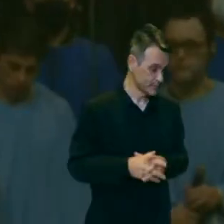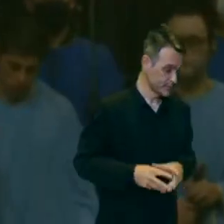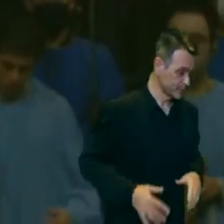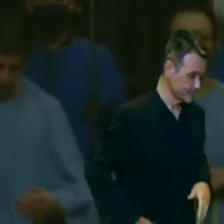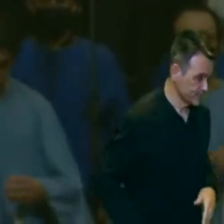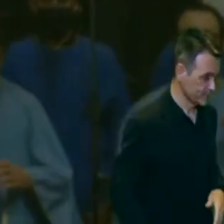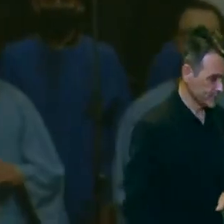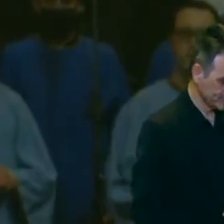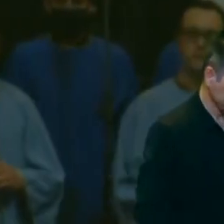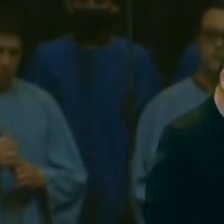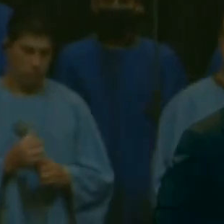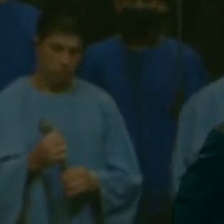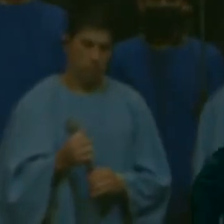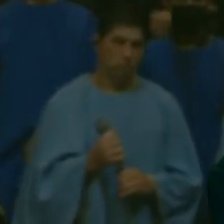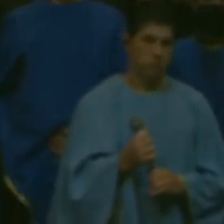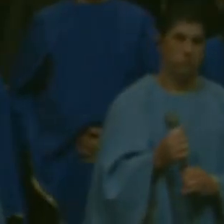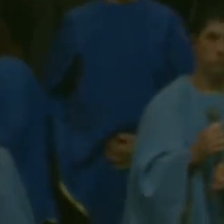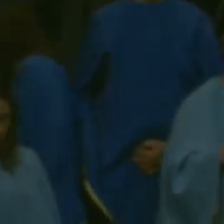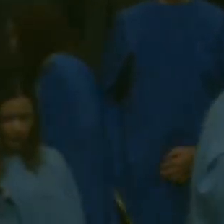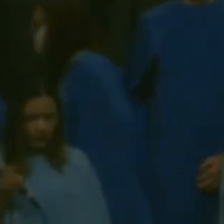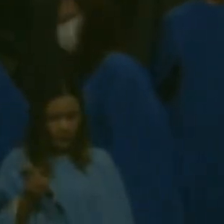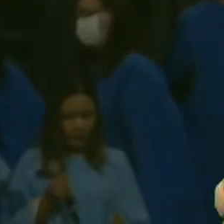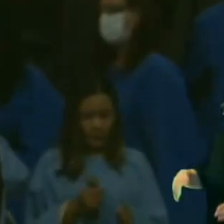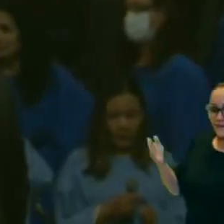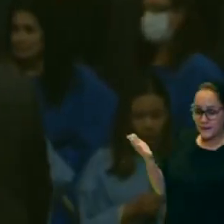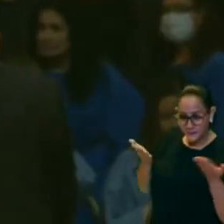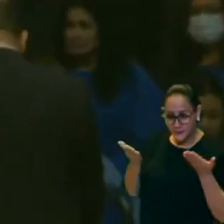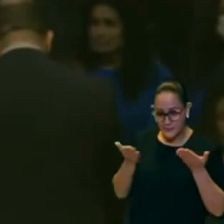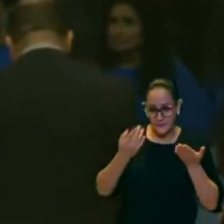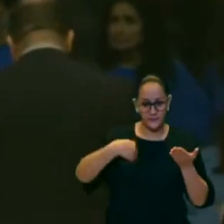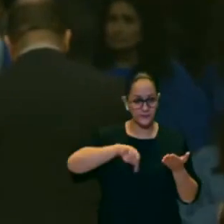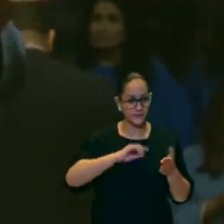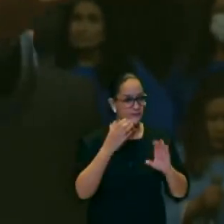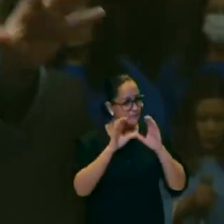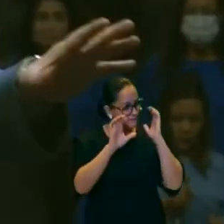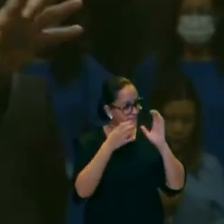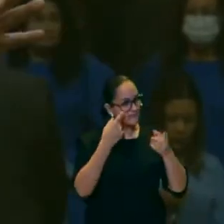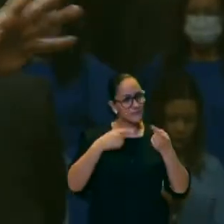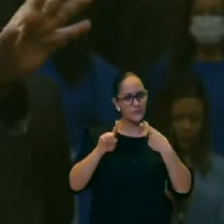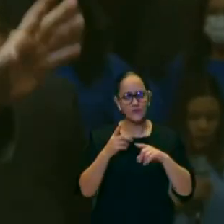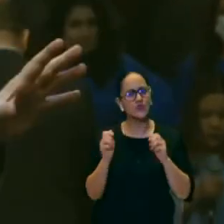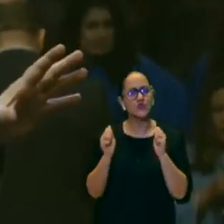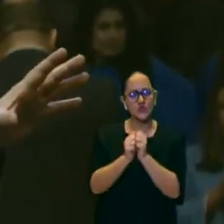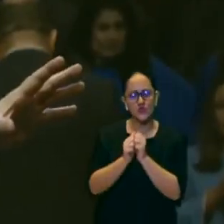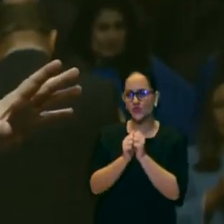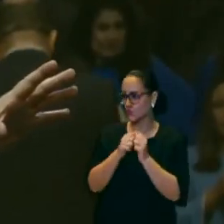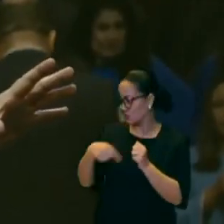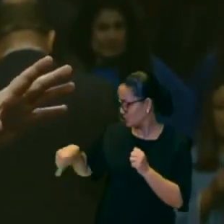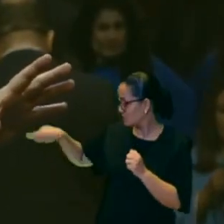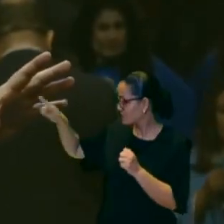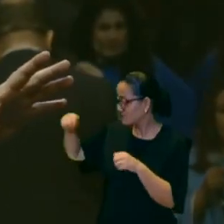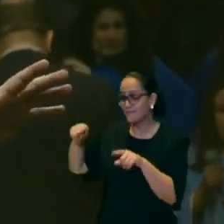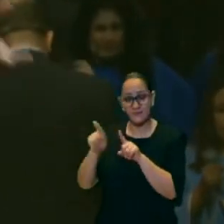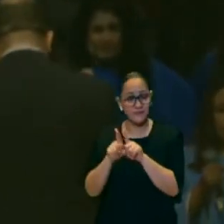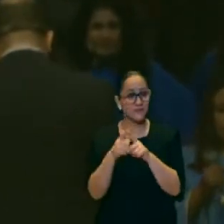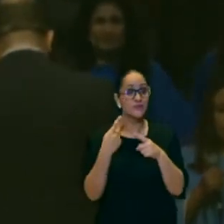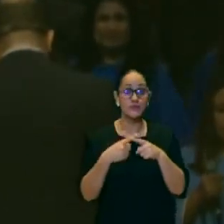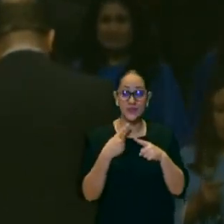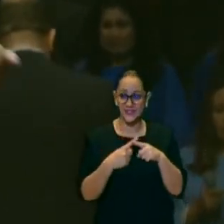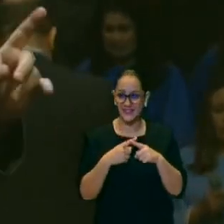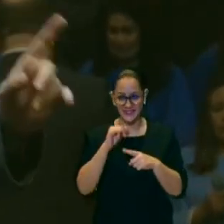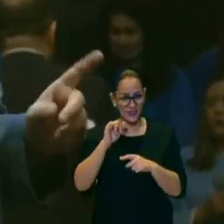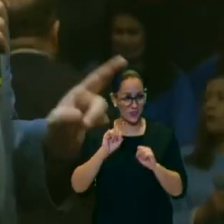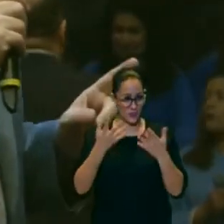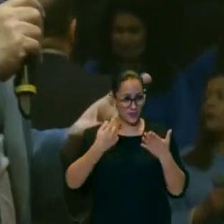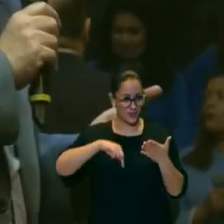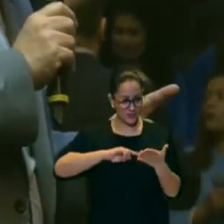esse culto. Não sai daqui não. A gente vai cantar essa canção e a gente vai cantar junto assim, em pé como vocês estão, porque quando a gente